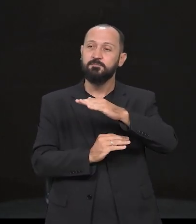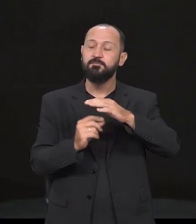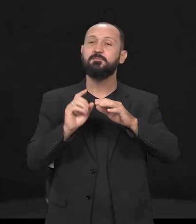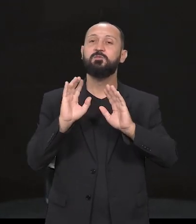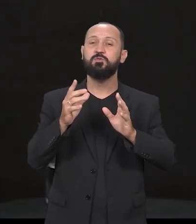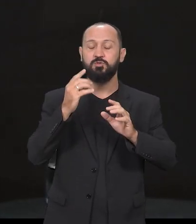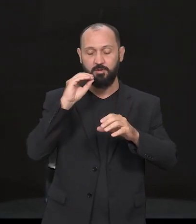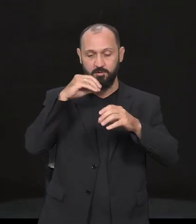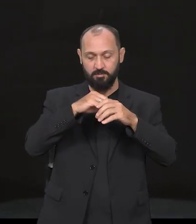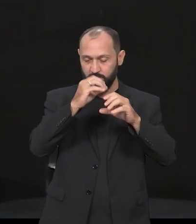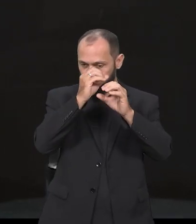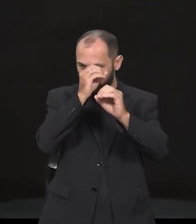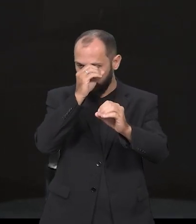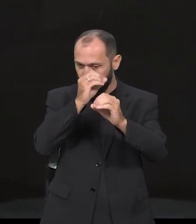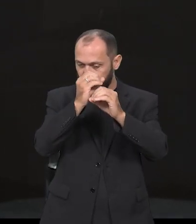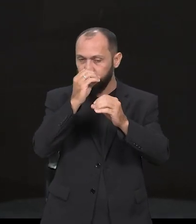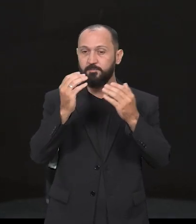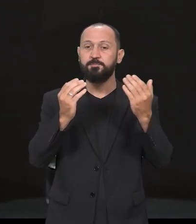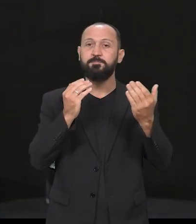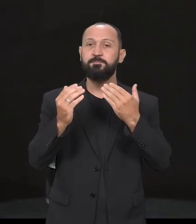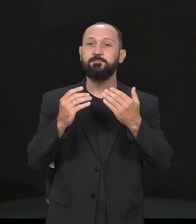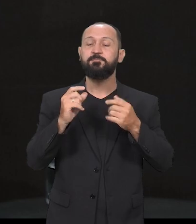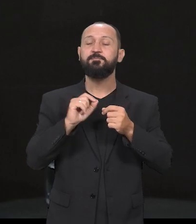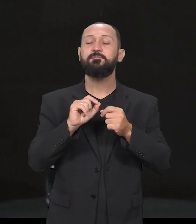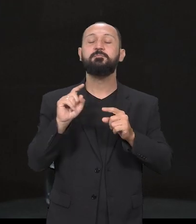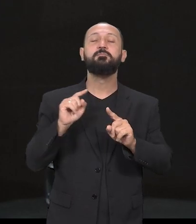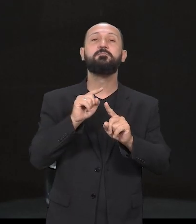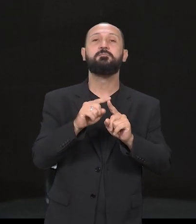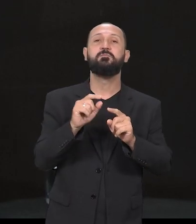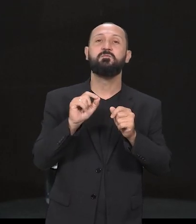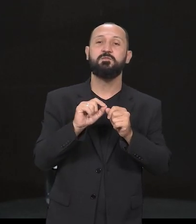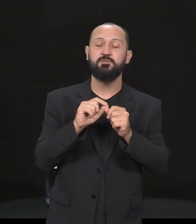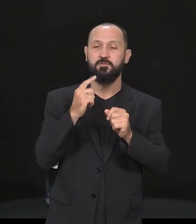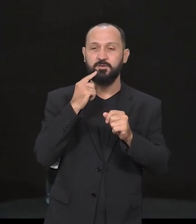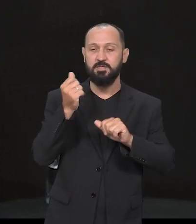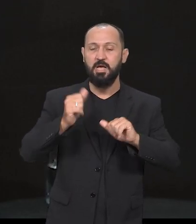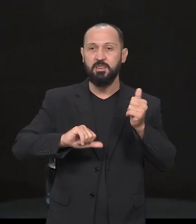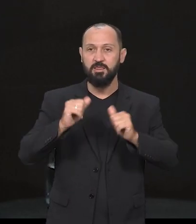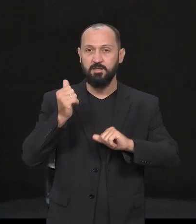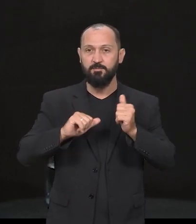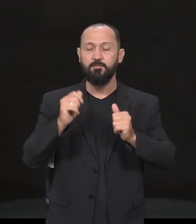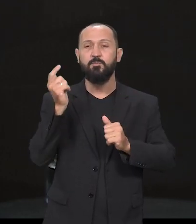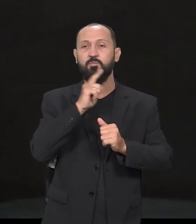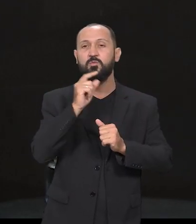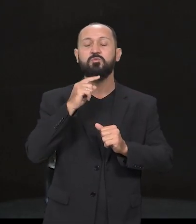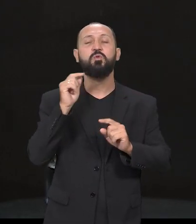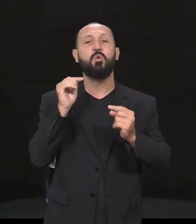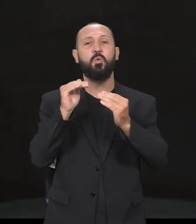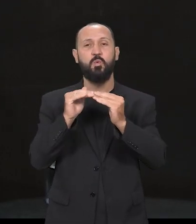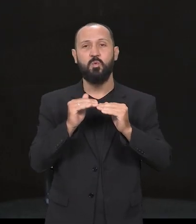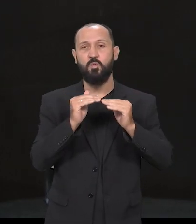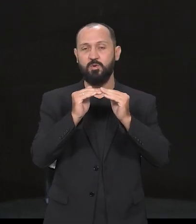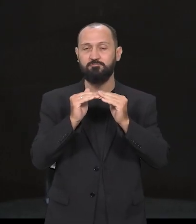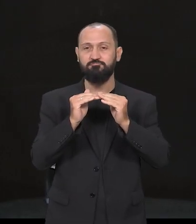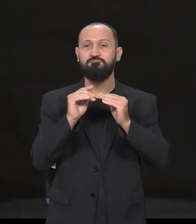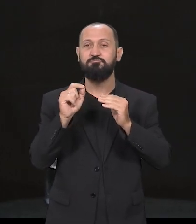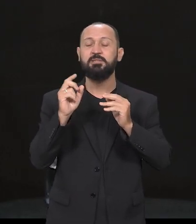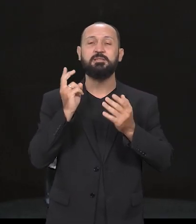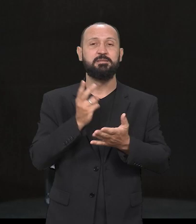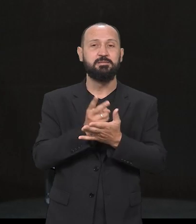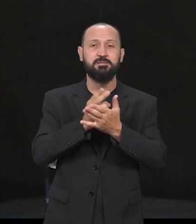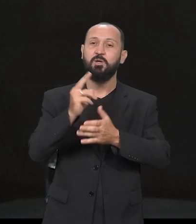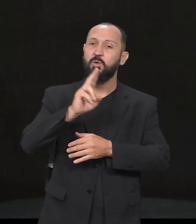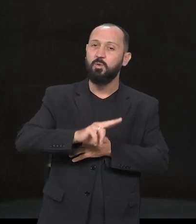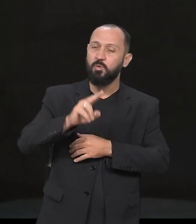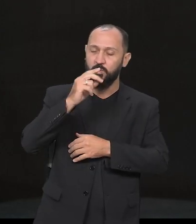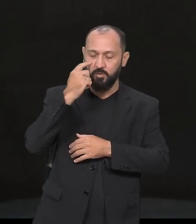peça no microscópio, né, no microcomparador, a peça física, aí a gente faz a análise para poder confirmar. A confirmação é